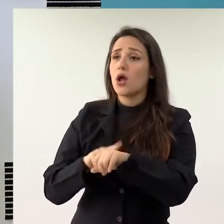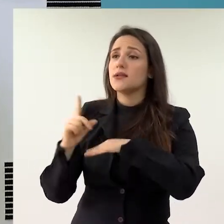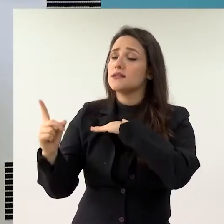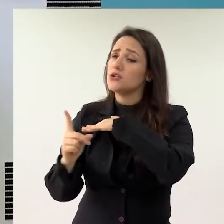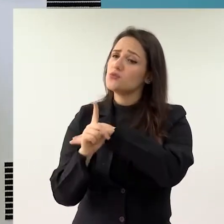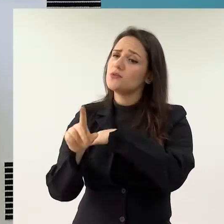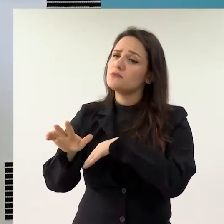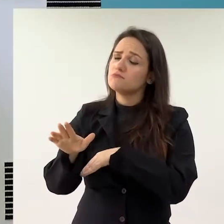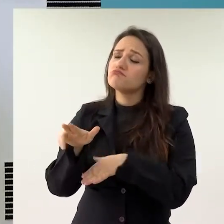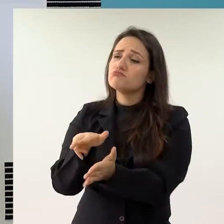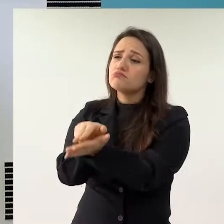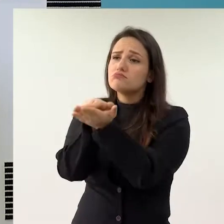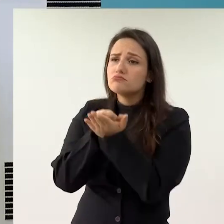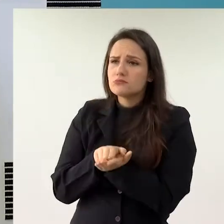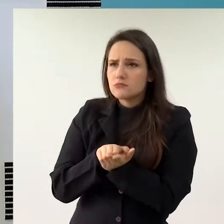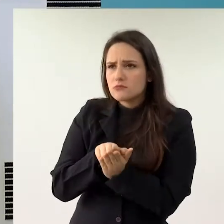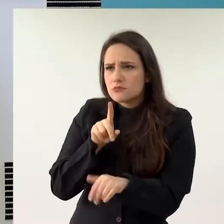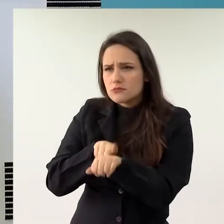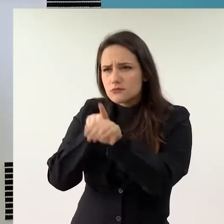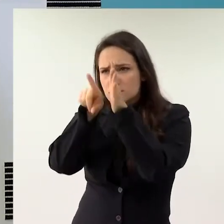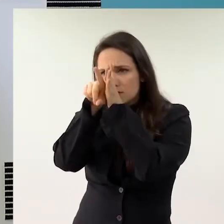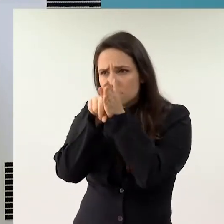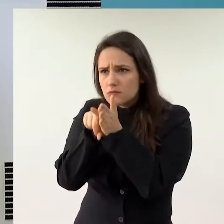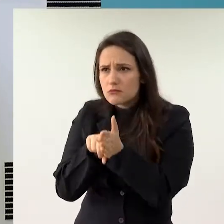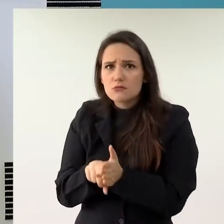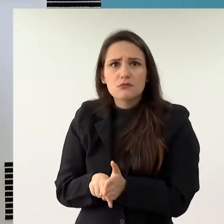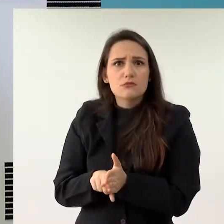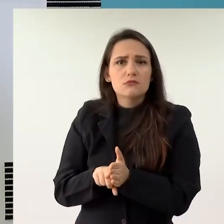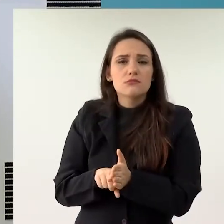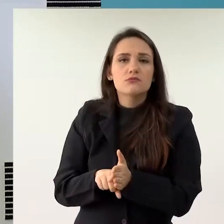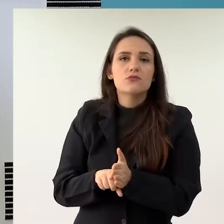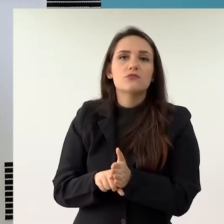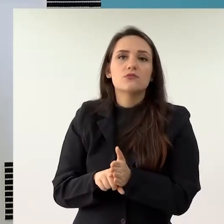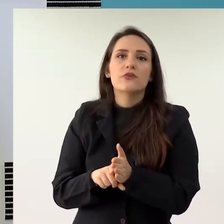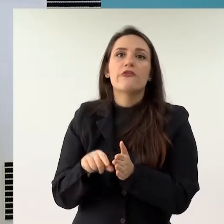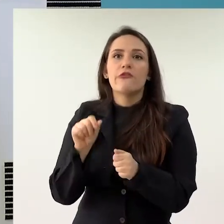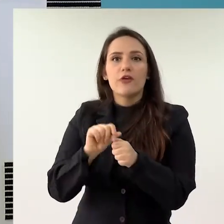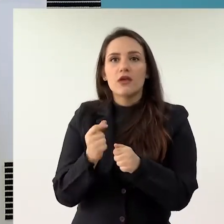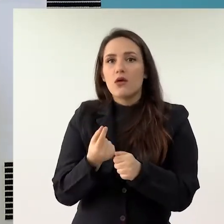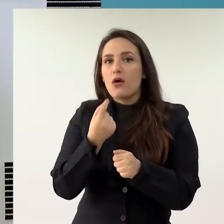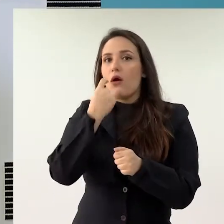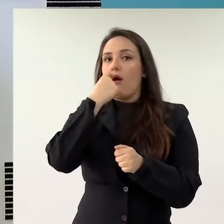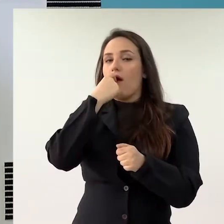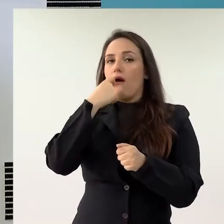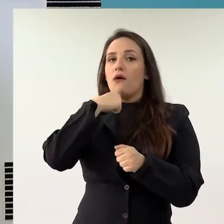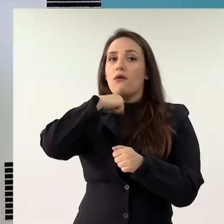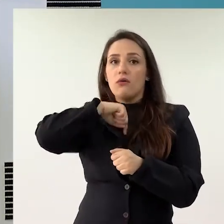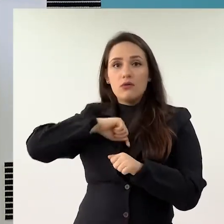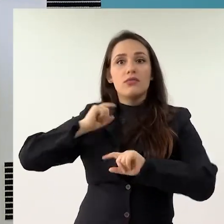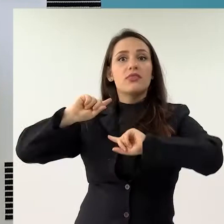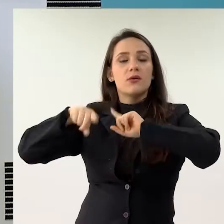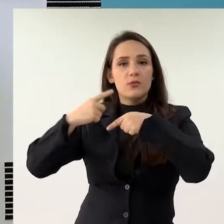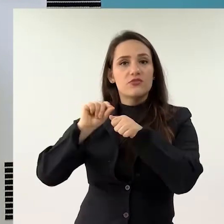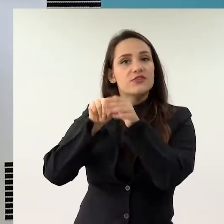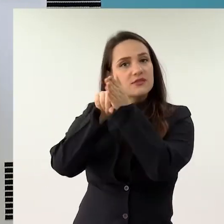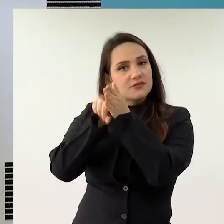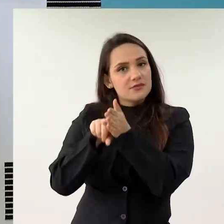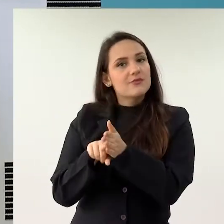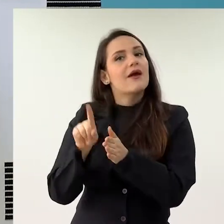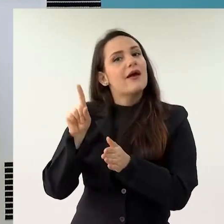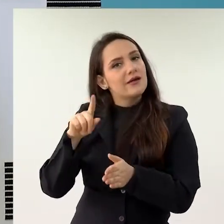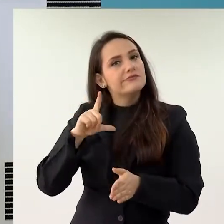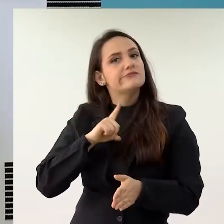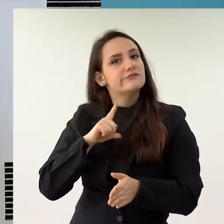fizeram os procedimentos para receber o paciente, entubaram o paciente e depois resolveram pedir o exame do paciente. E o